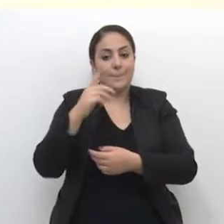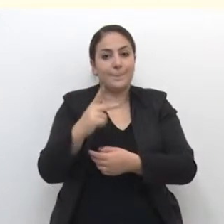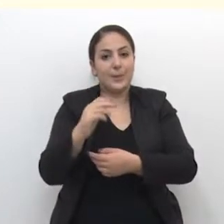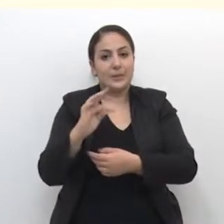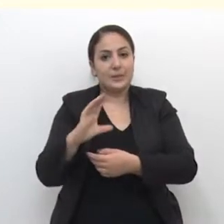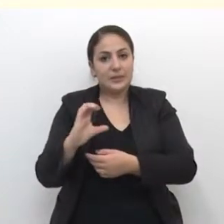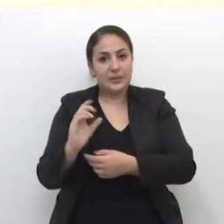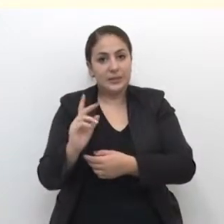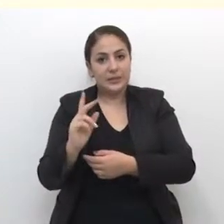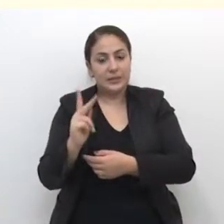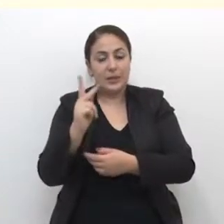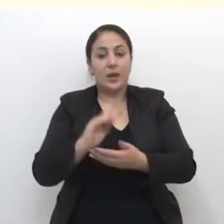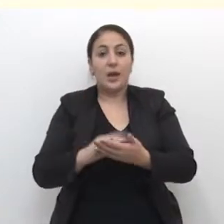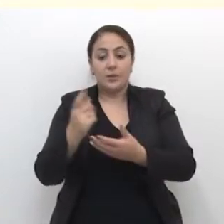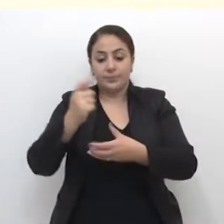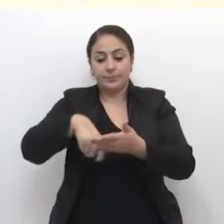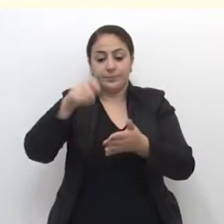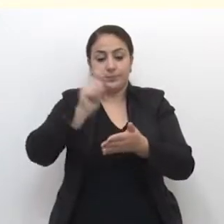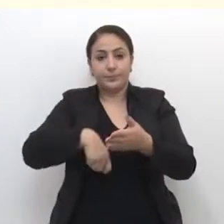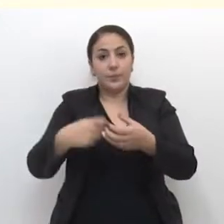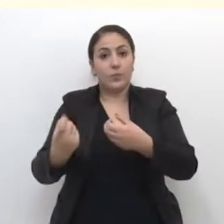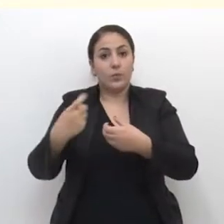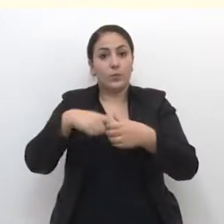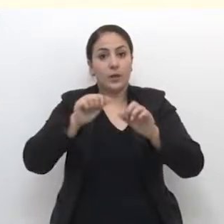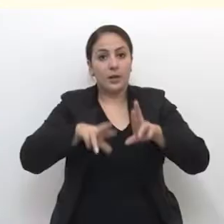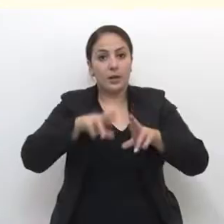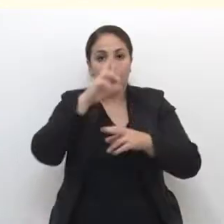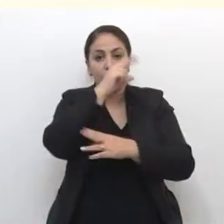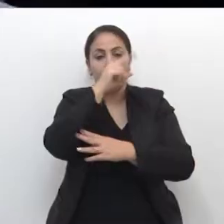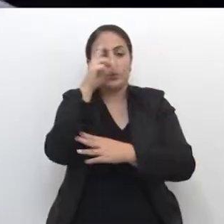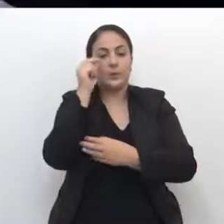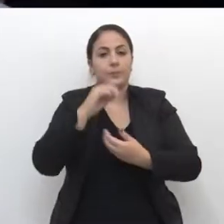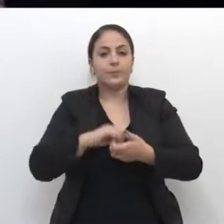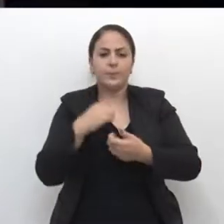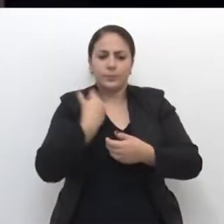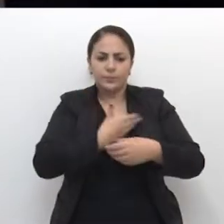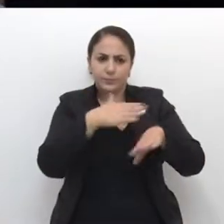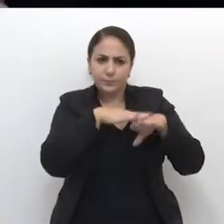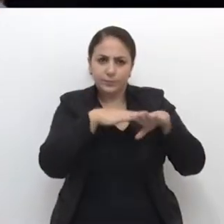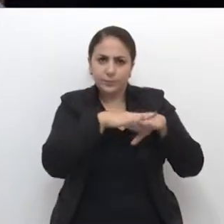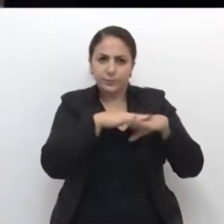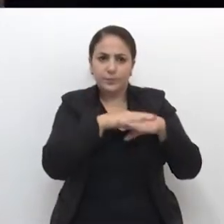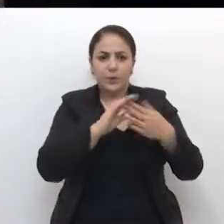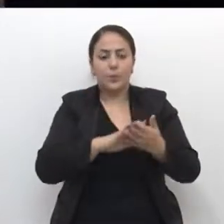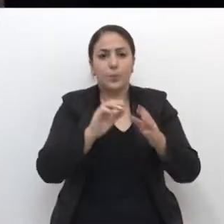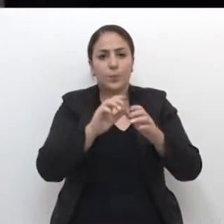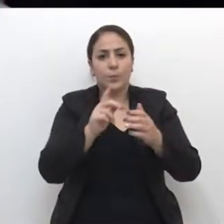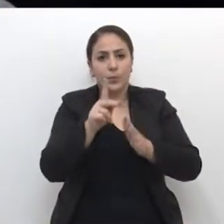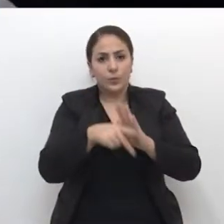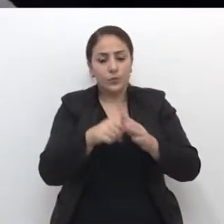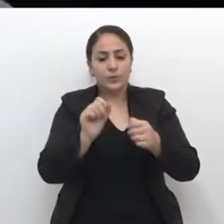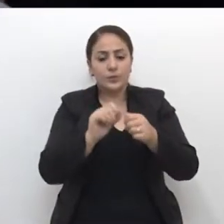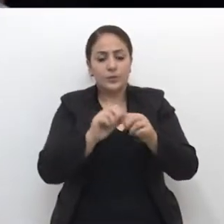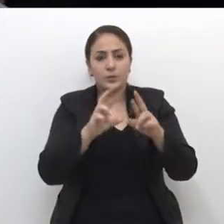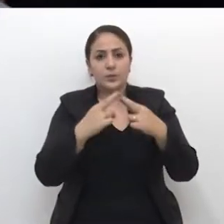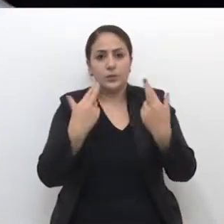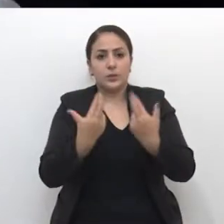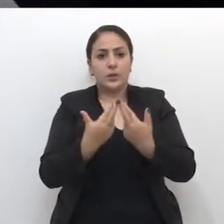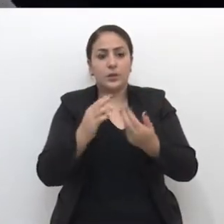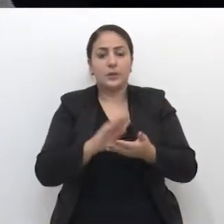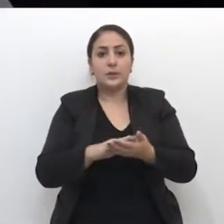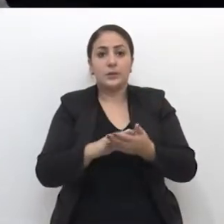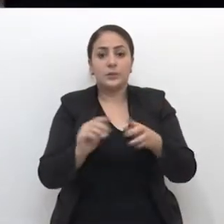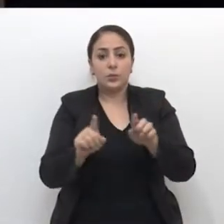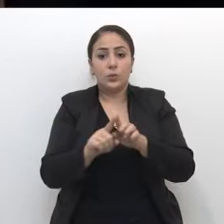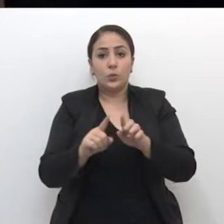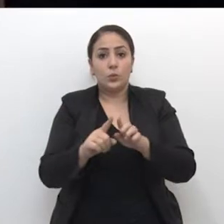Cavalcante assina acordo para a retomada diária ao município. Conversamos muito, nossos procuradores se reuniram, o Dr. Alcindo Roque